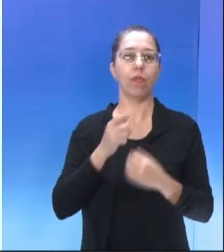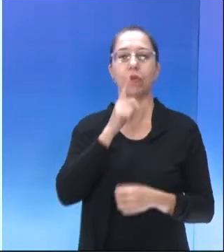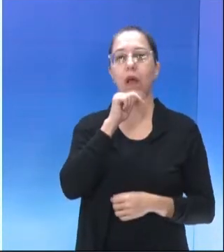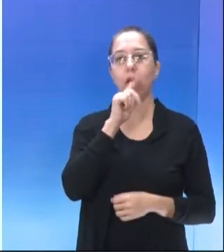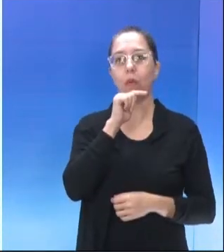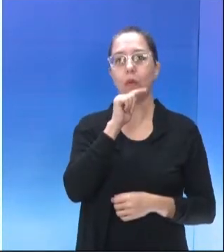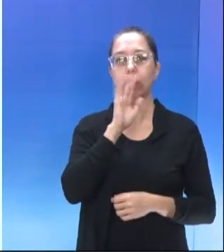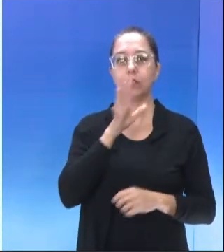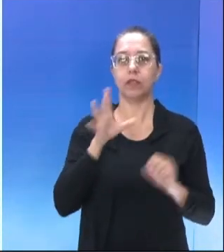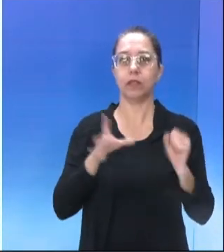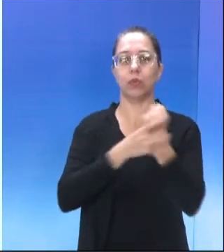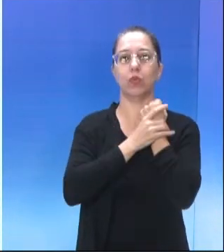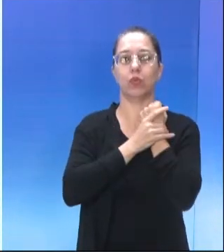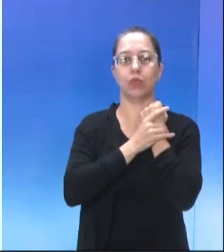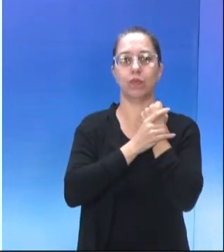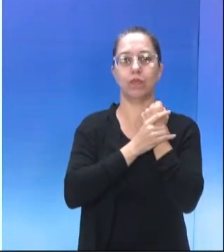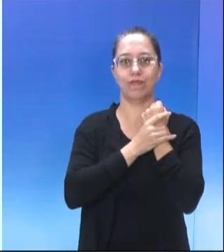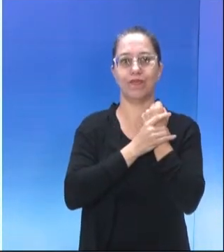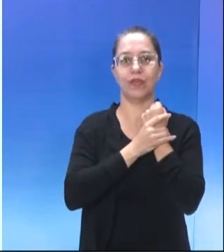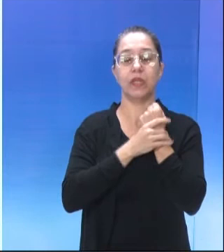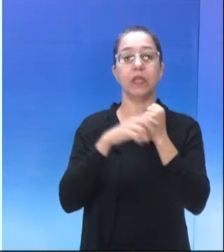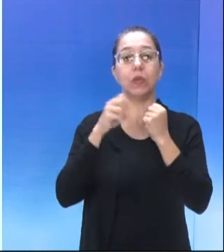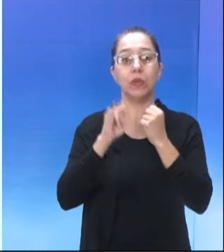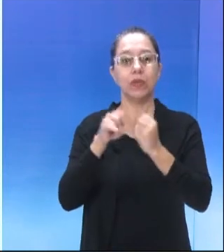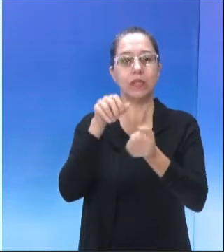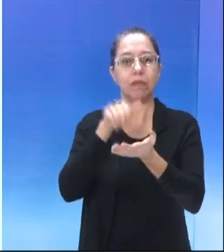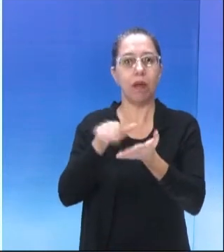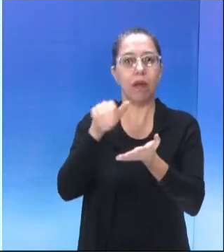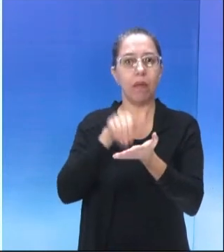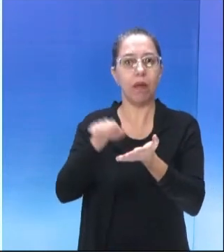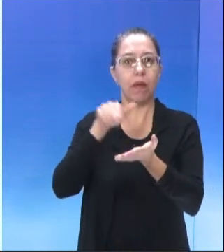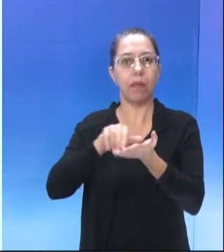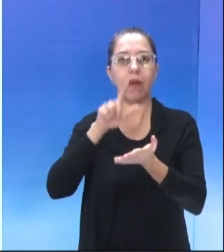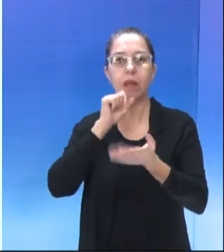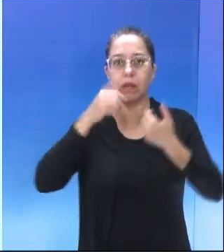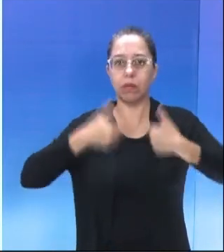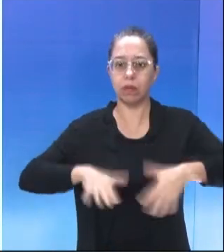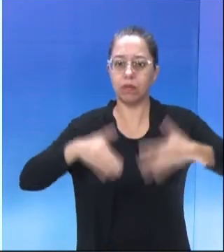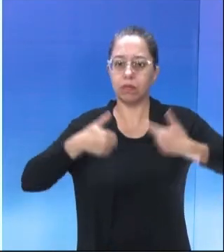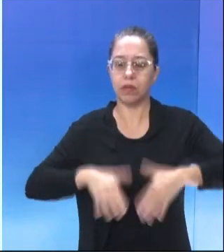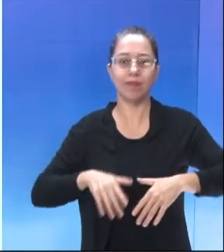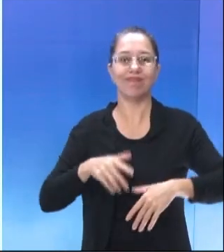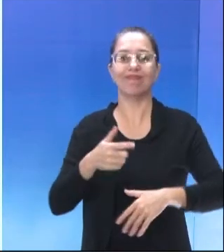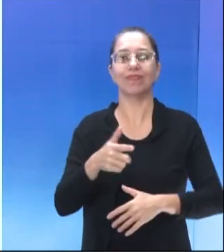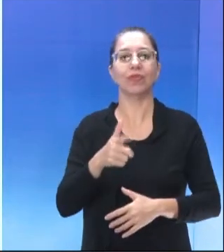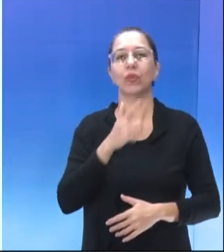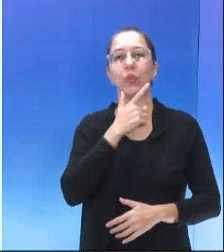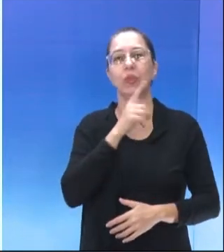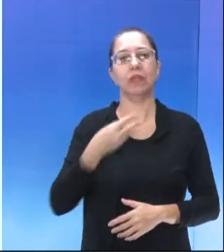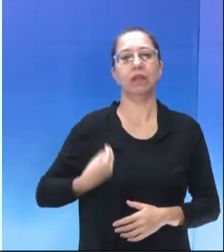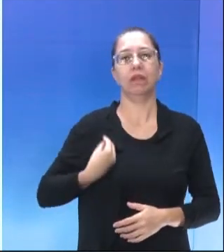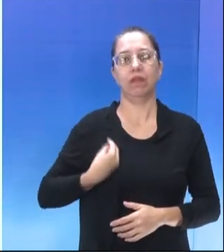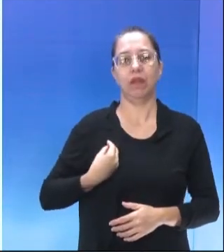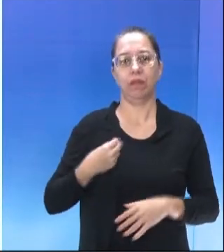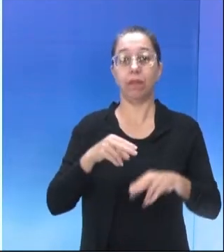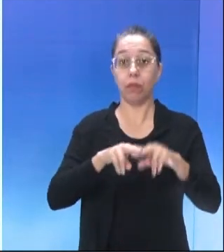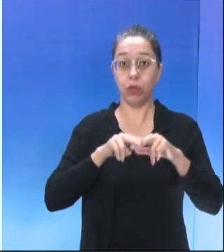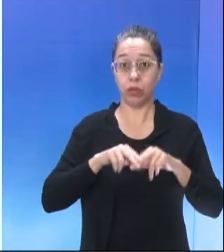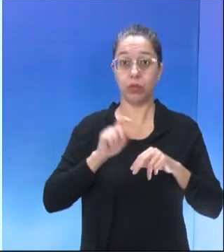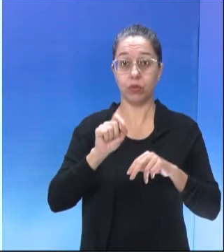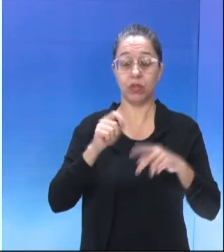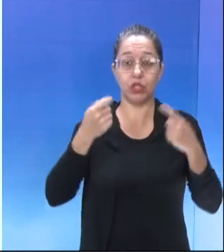eliminarem bastante água, eles não vão sobreviver nesse habitat, tá certo? Então,